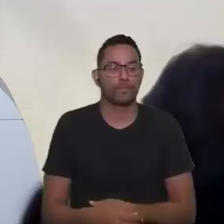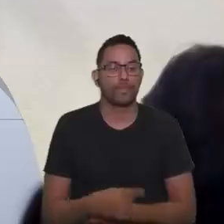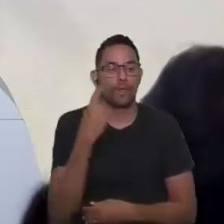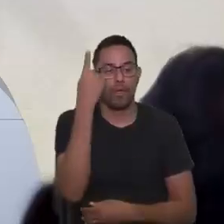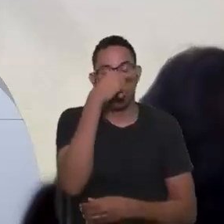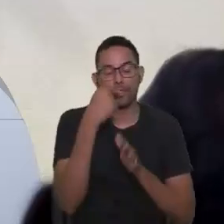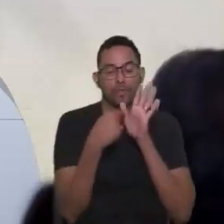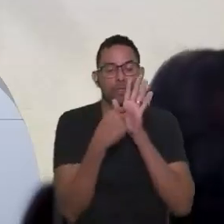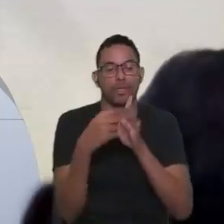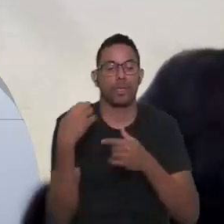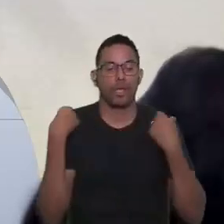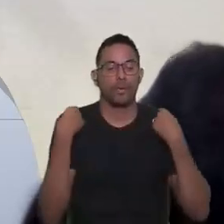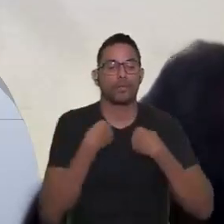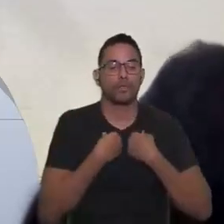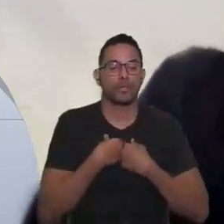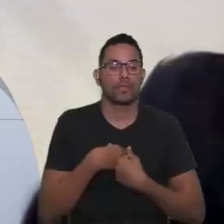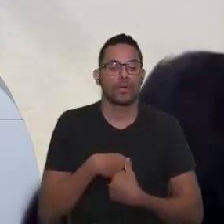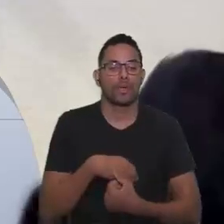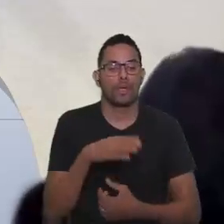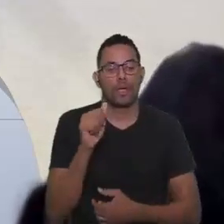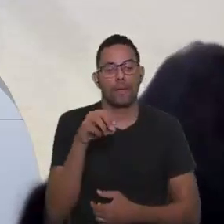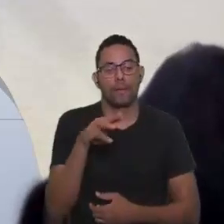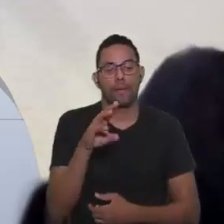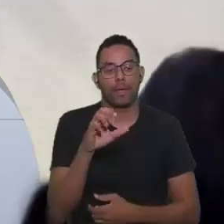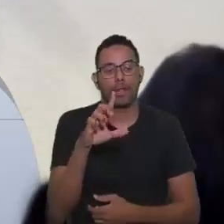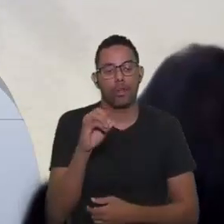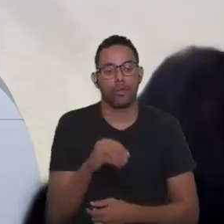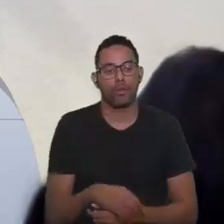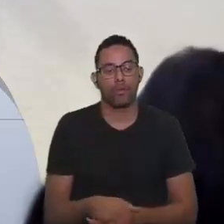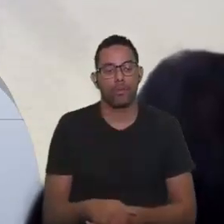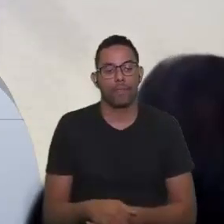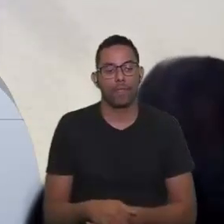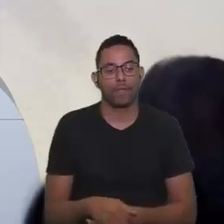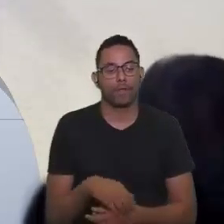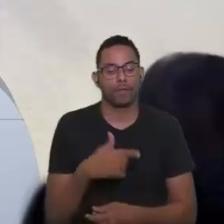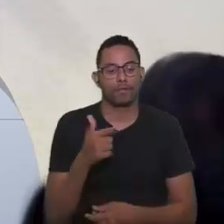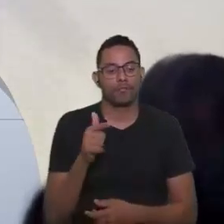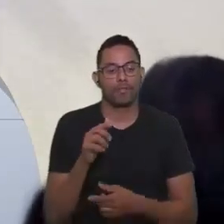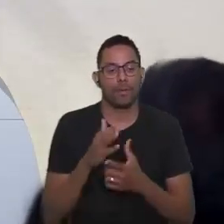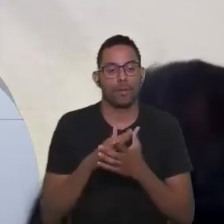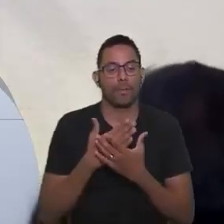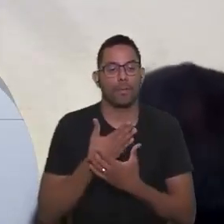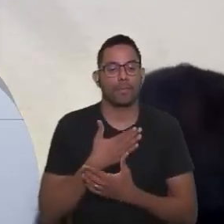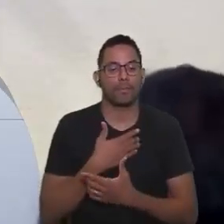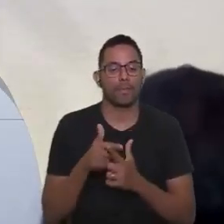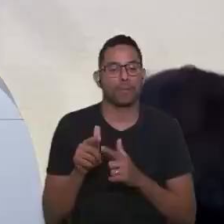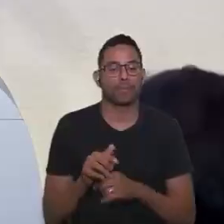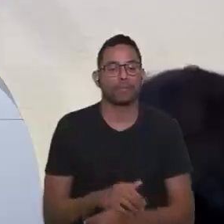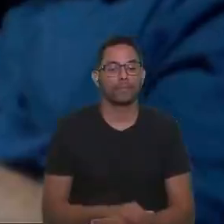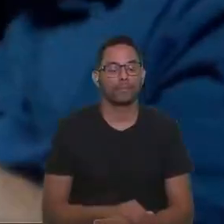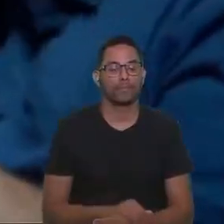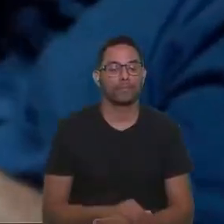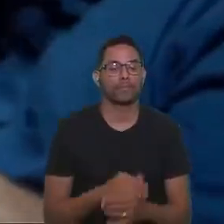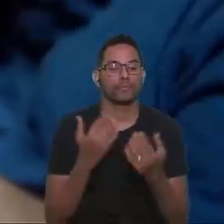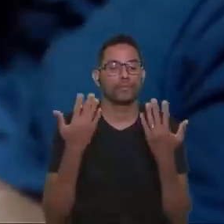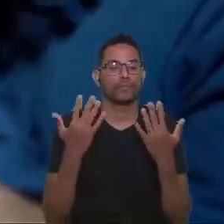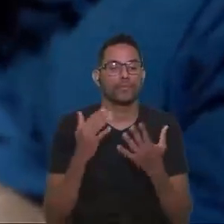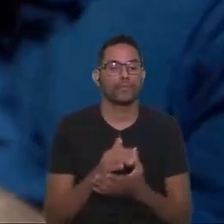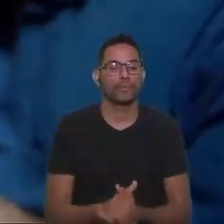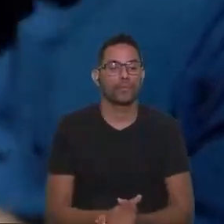rosto estampado em camiseta pirata, em camelô de Madureira, não tem para ninguém. Né?